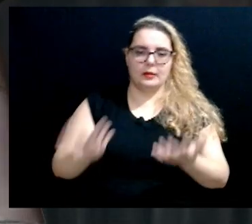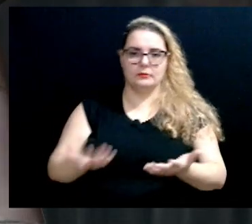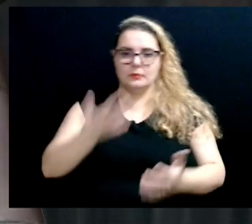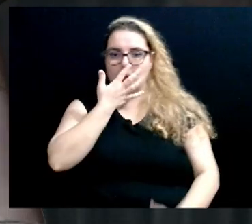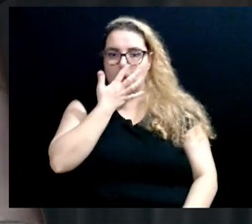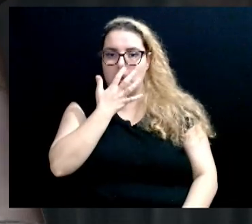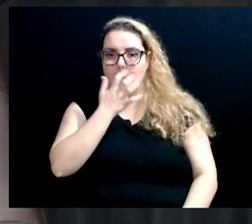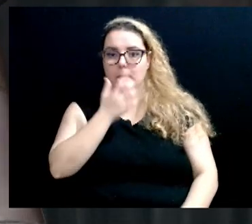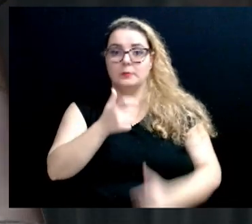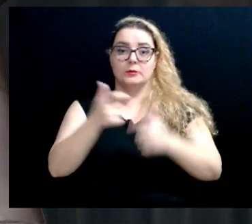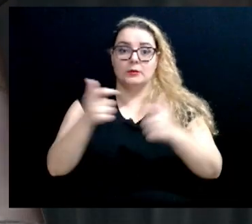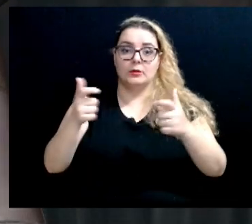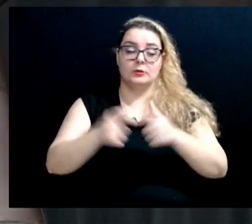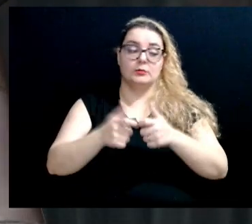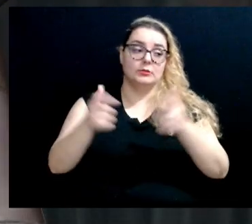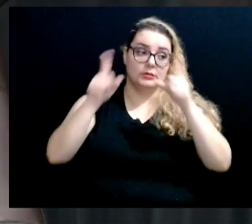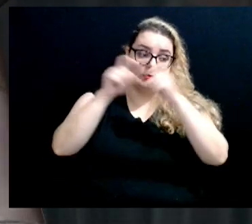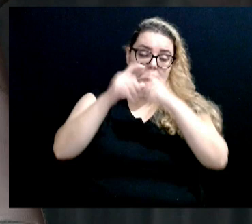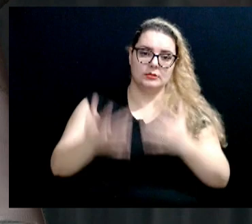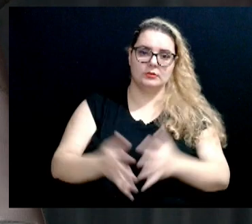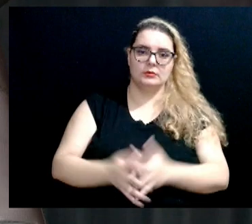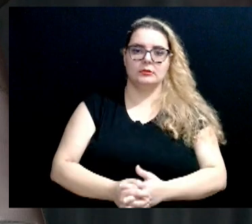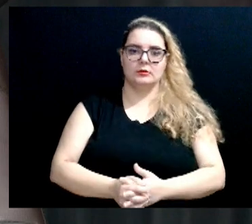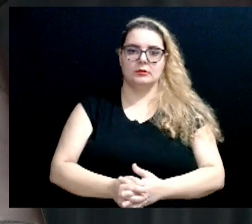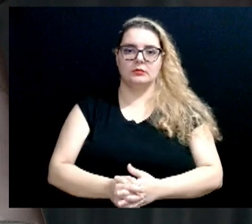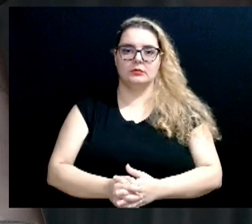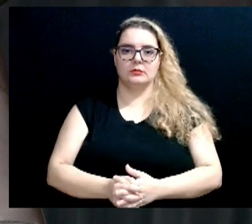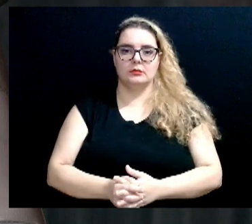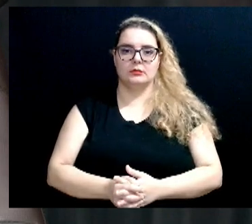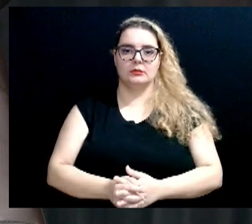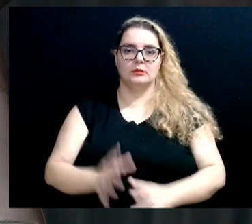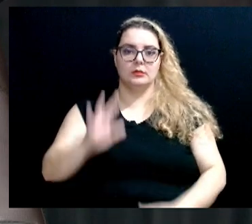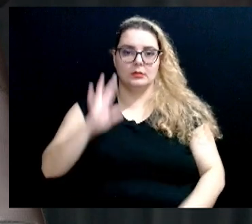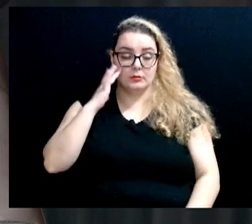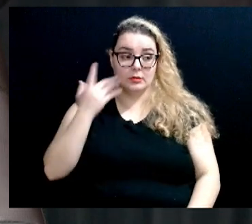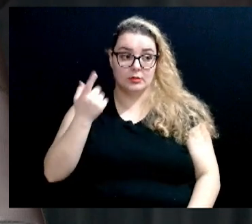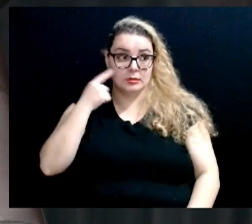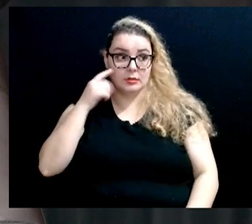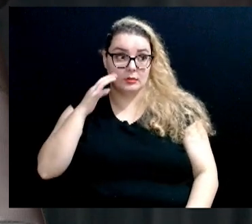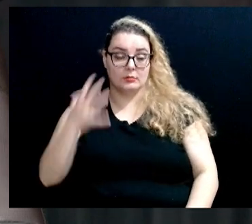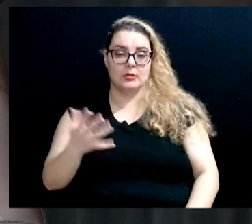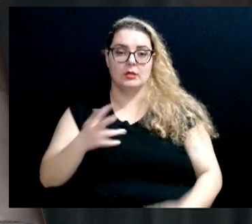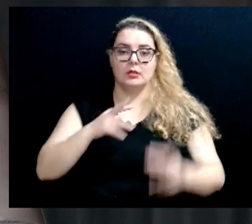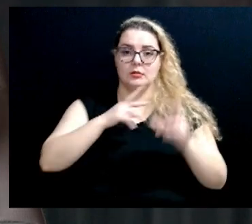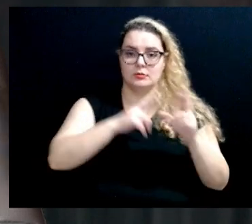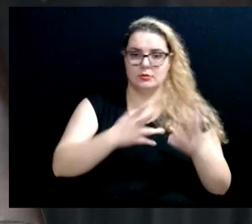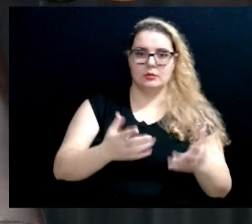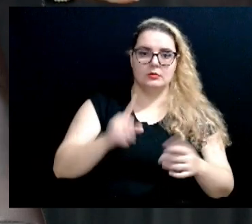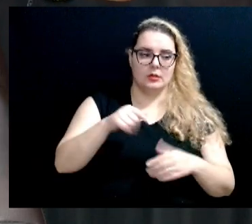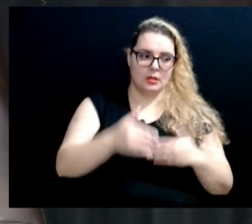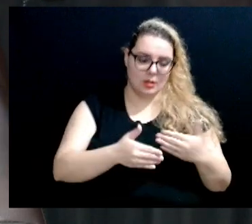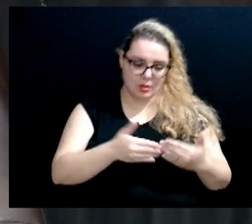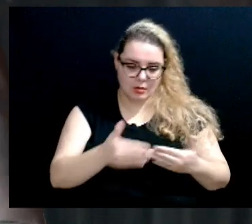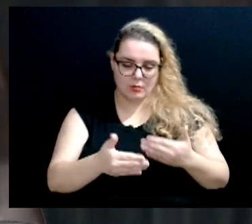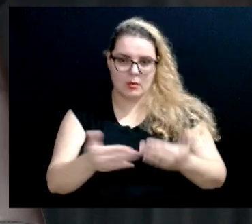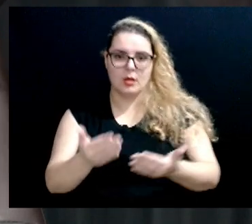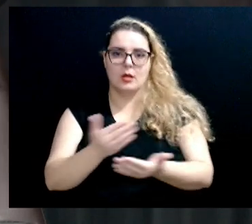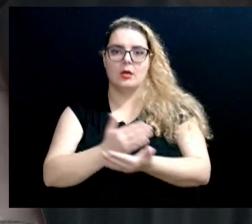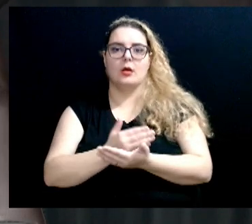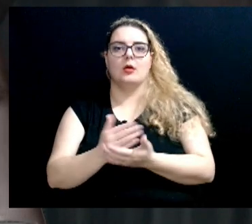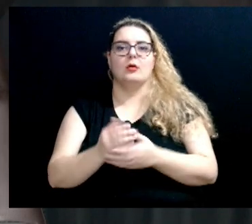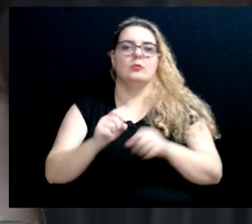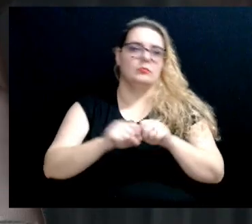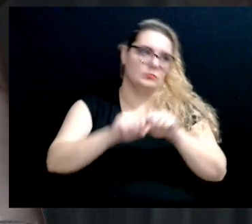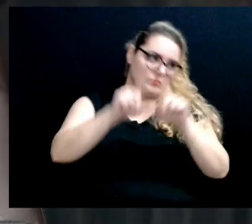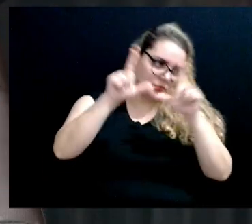grande desafio e eu acho que assim, é a gente pensar que o sono, ele é um processo, ele começa quando a gente acorda, né? A partir